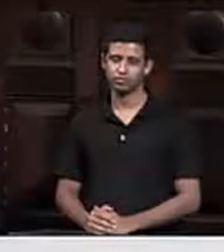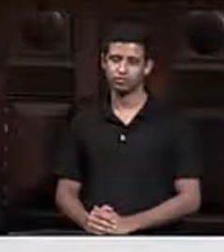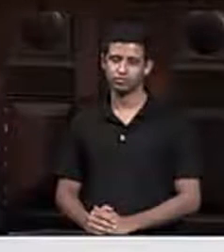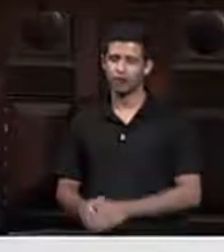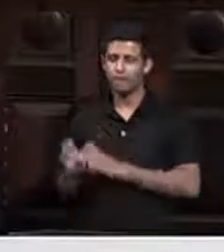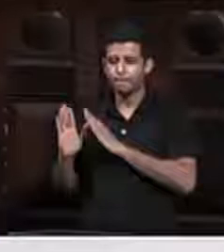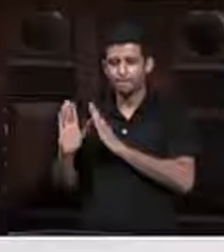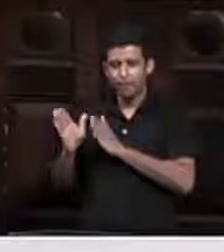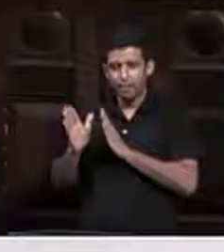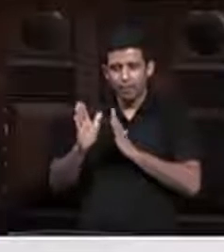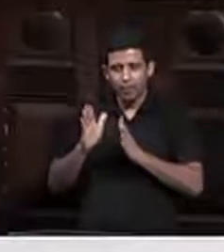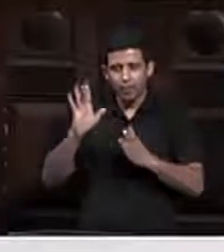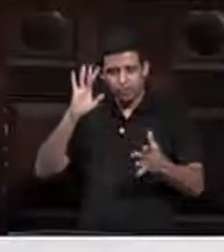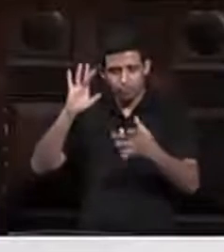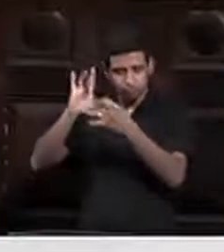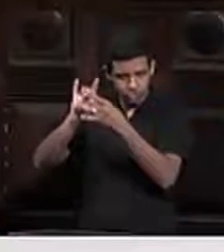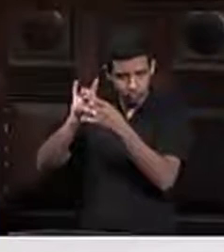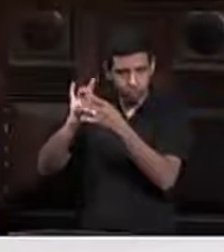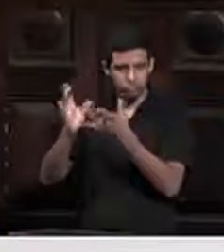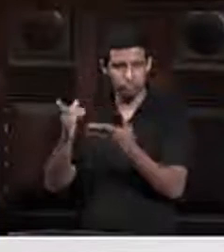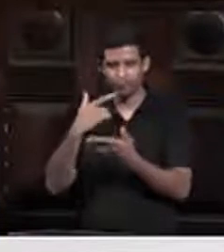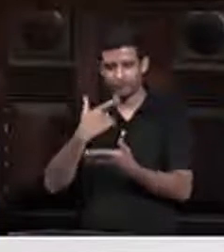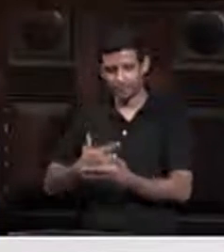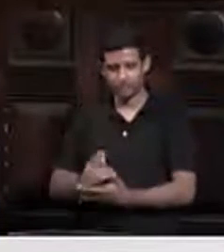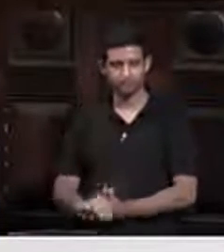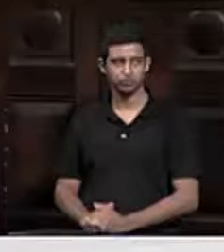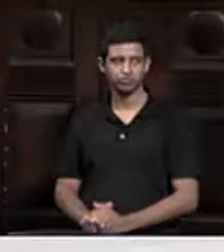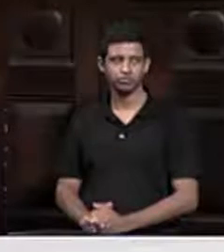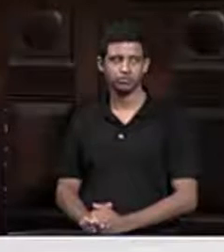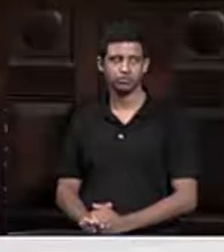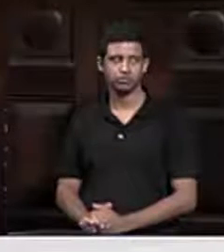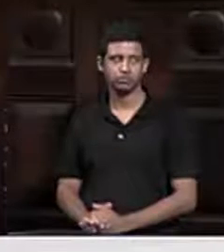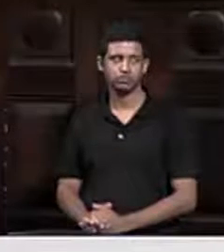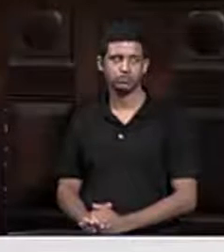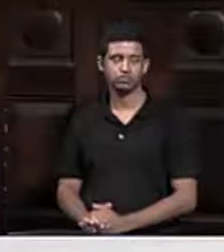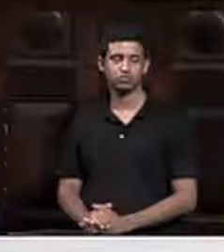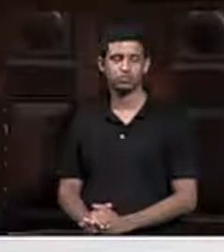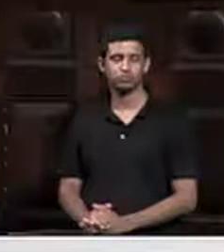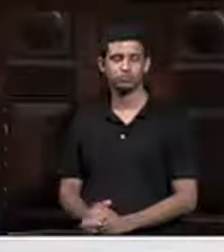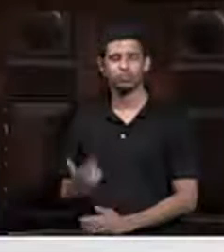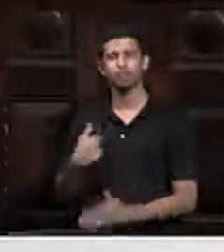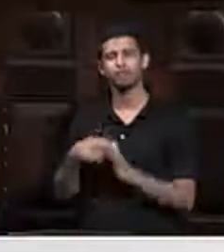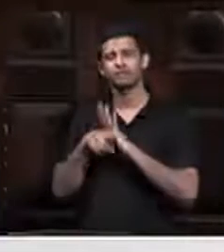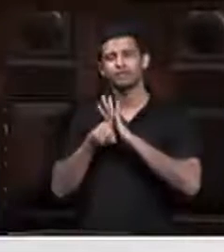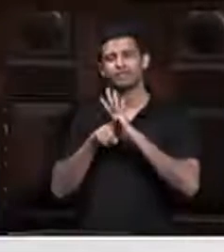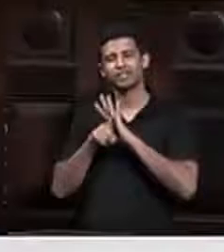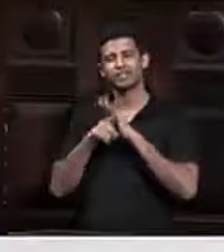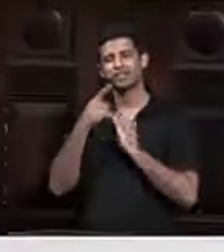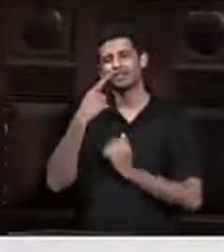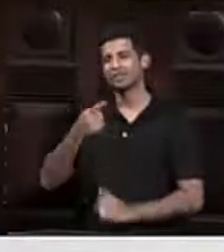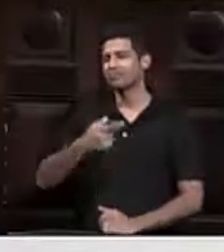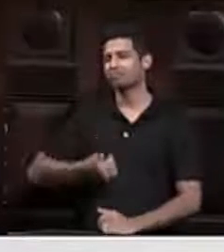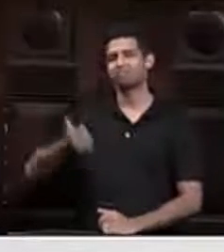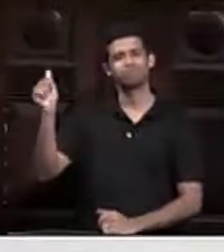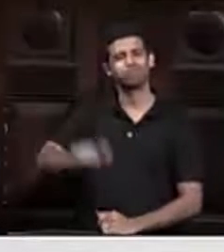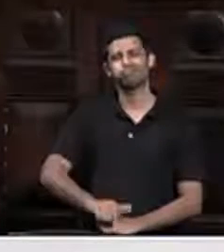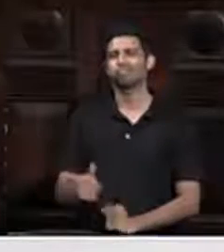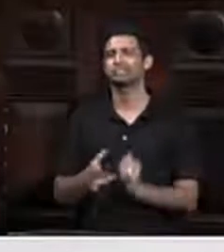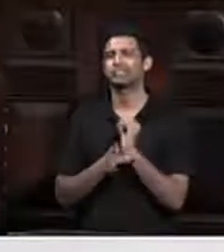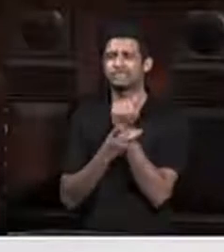de pensamento, em verificarmos como piorou a situação da segurança